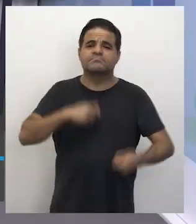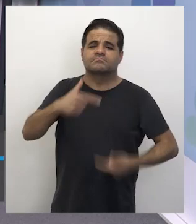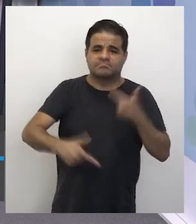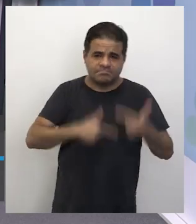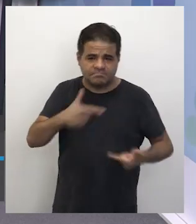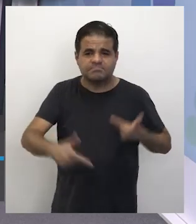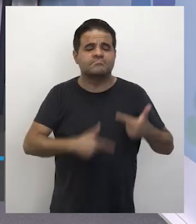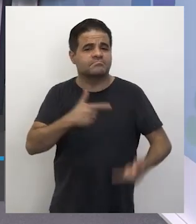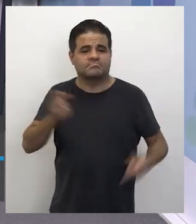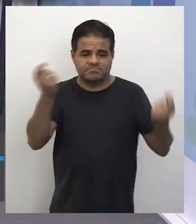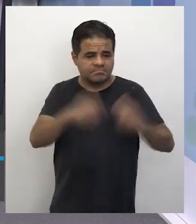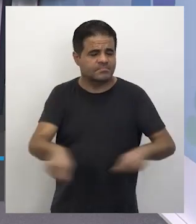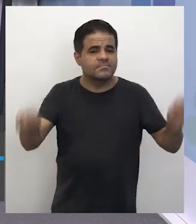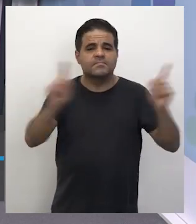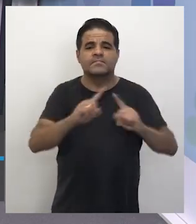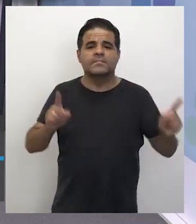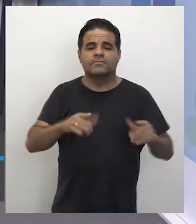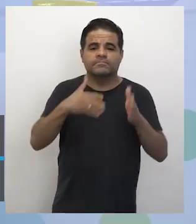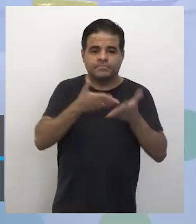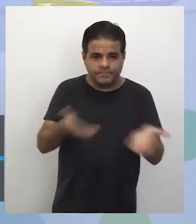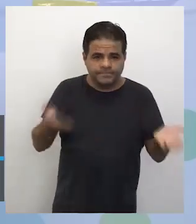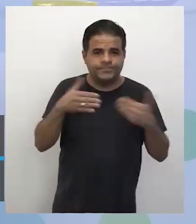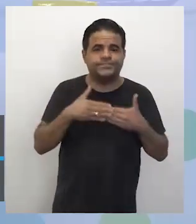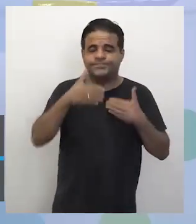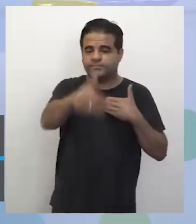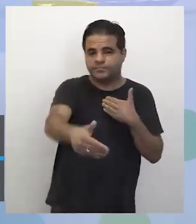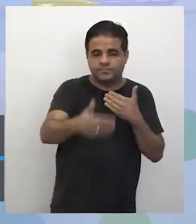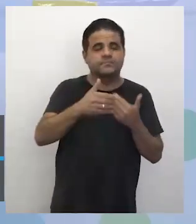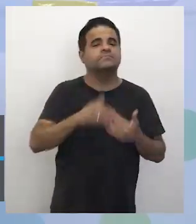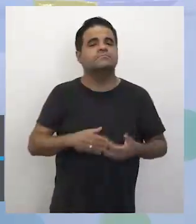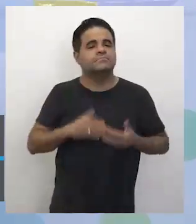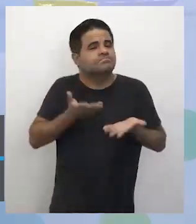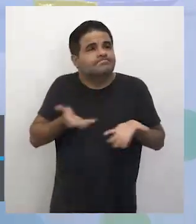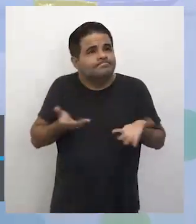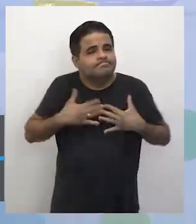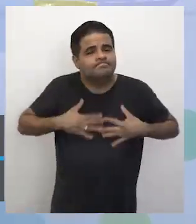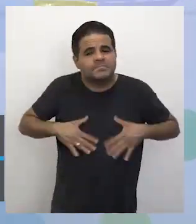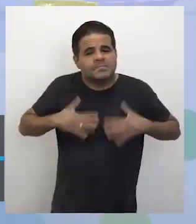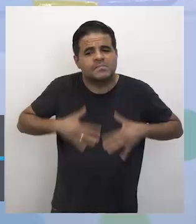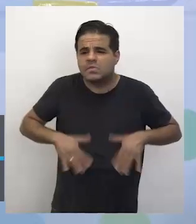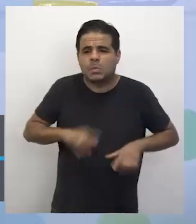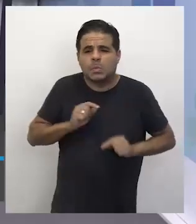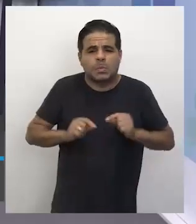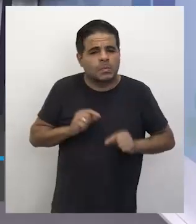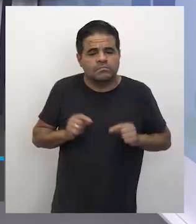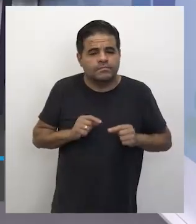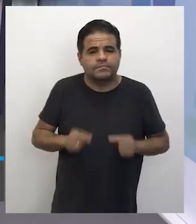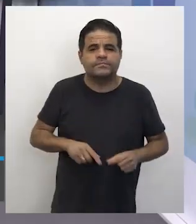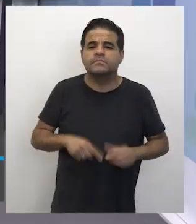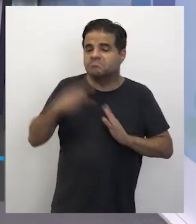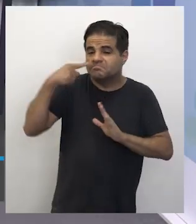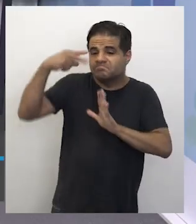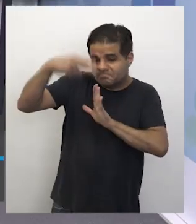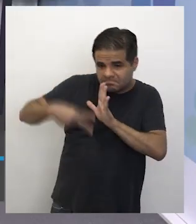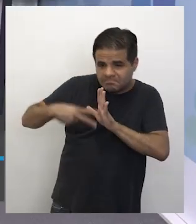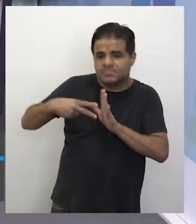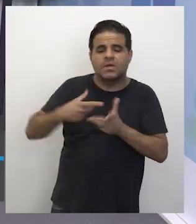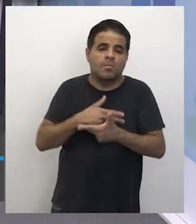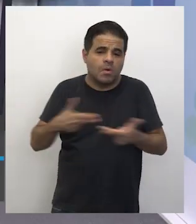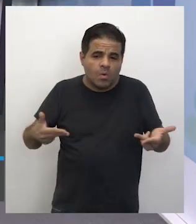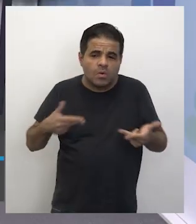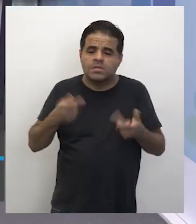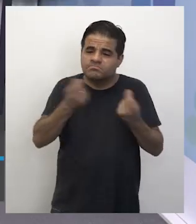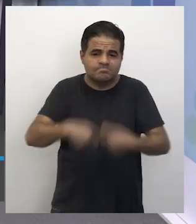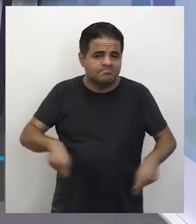que não É. depende de energia elétrica. Tinha né? acabar a luz Boa. aí, não tem mais Wi-Fi, eu tava tocando aí tranquilamente. Bom, talvez a leitura, né, Giba, tem uma coisa que